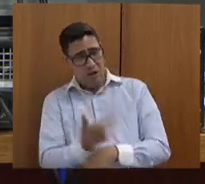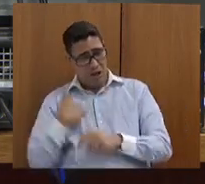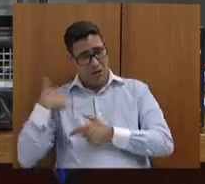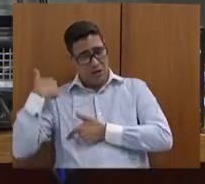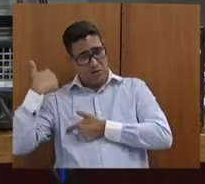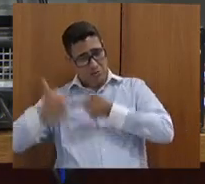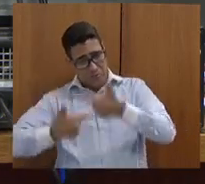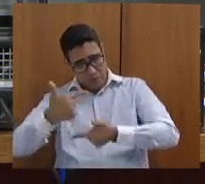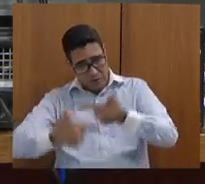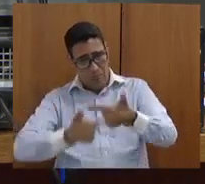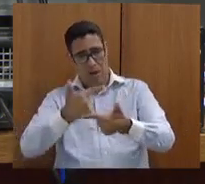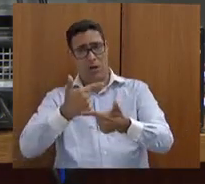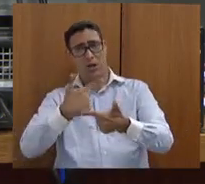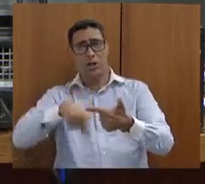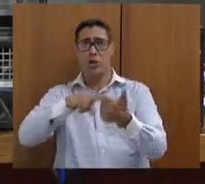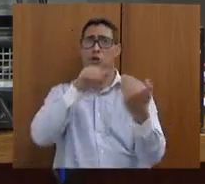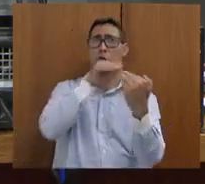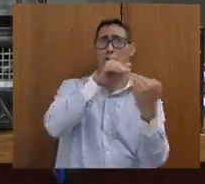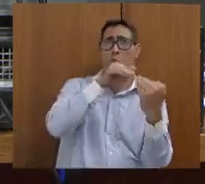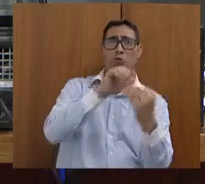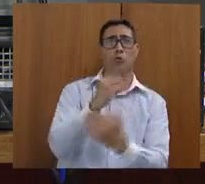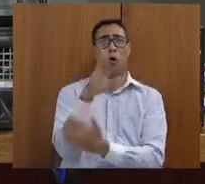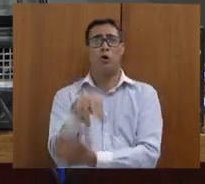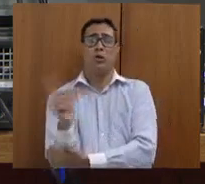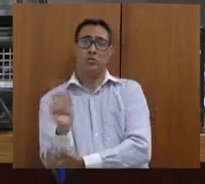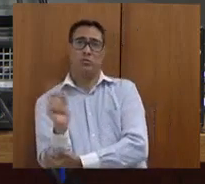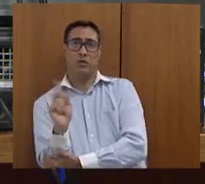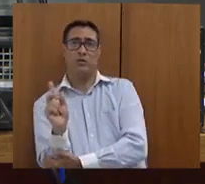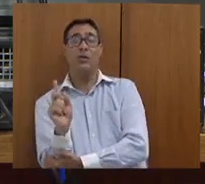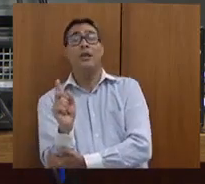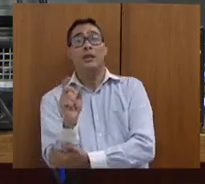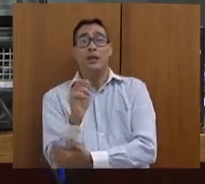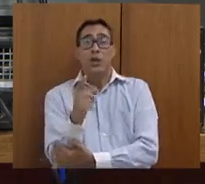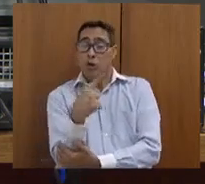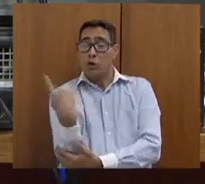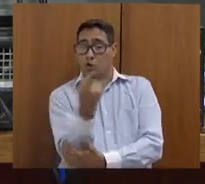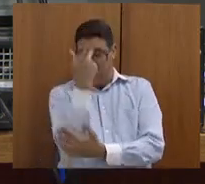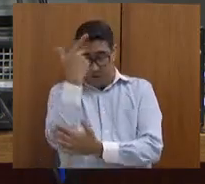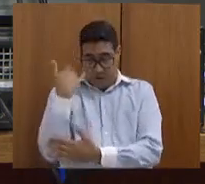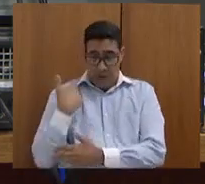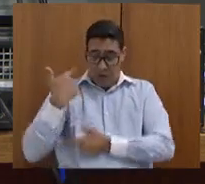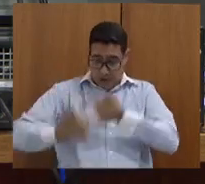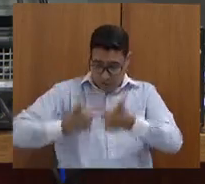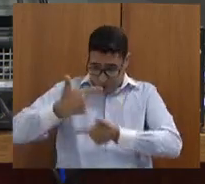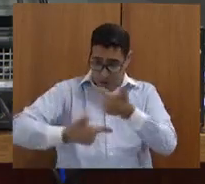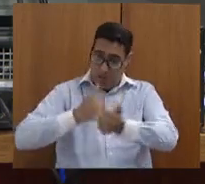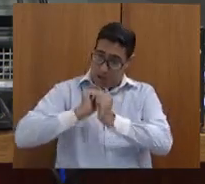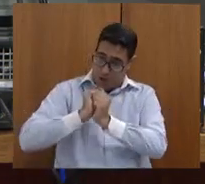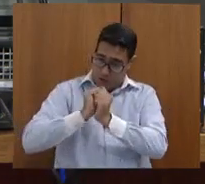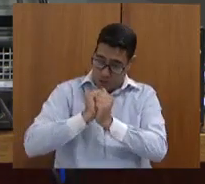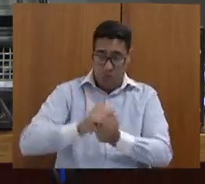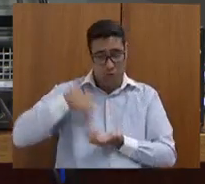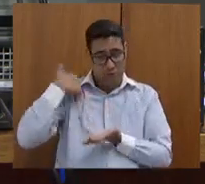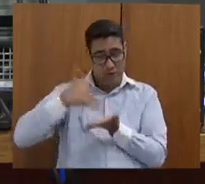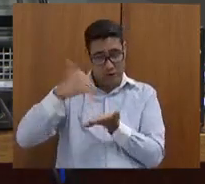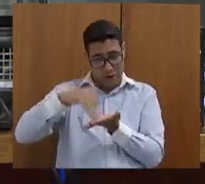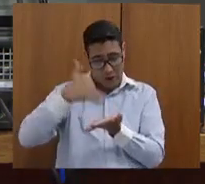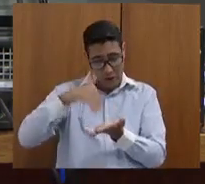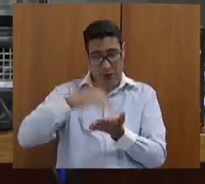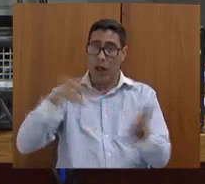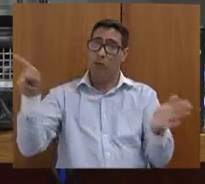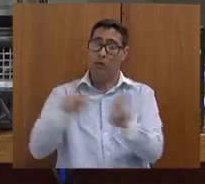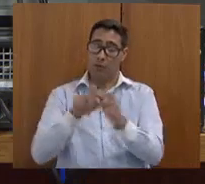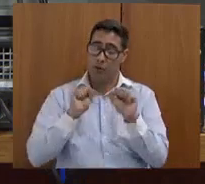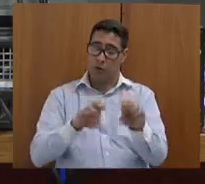com o qual a gente concorda e a legítimo todos vocês estão envolvidos e trabalhando junto com o secretário pela educação